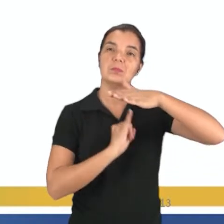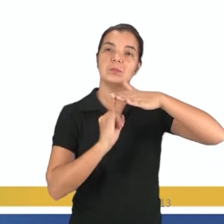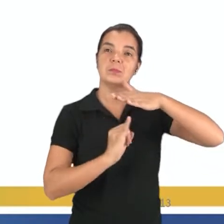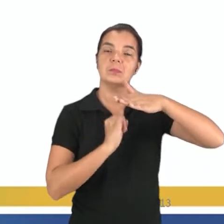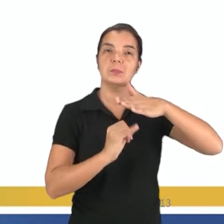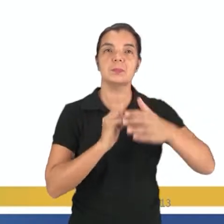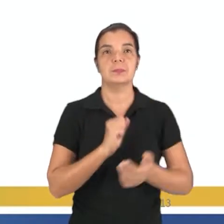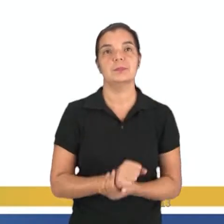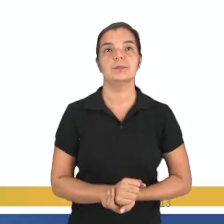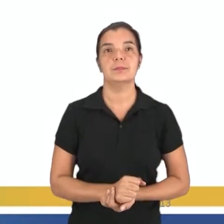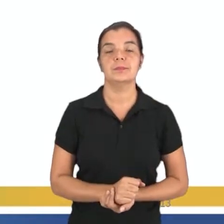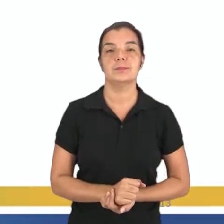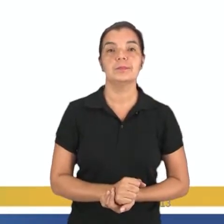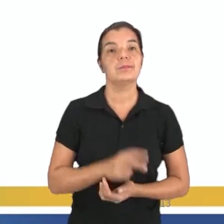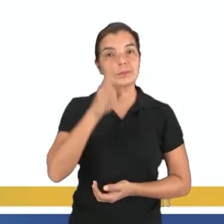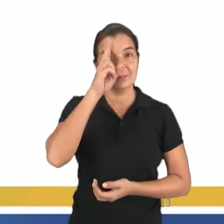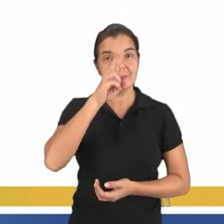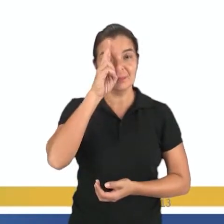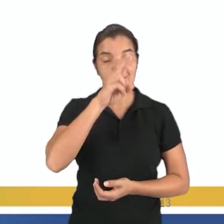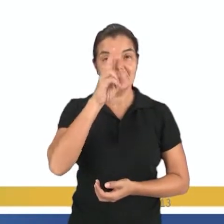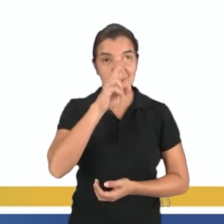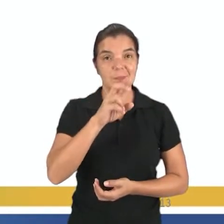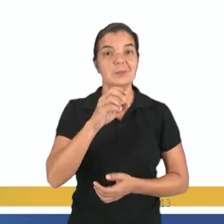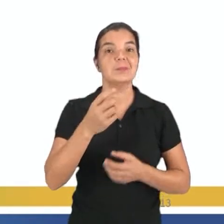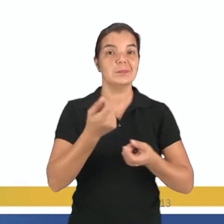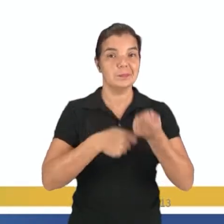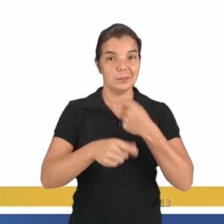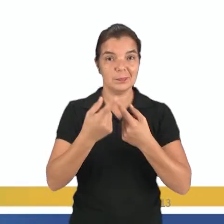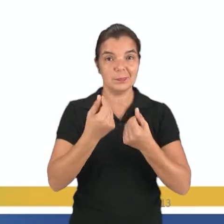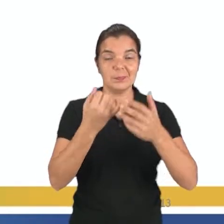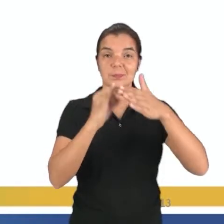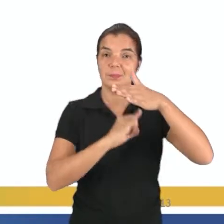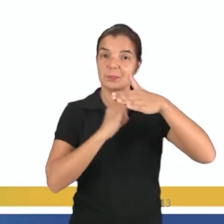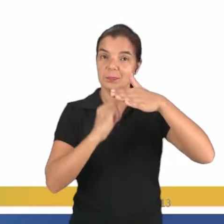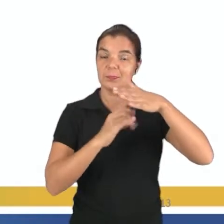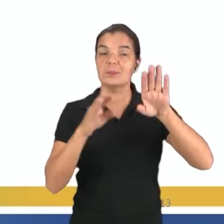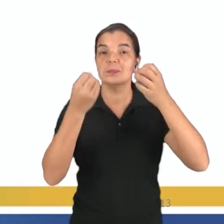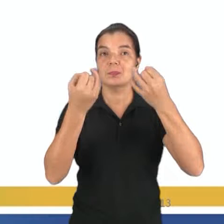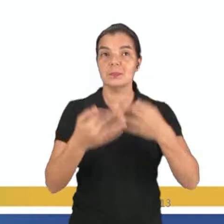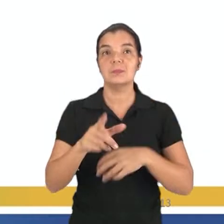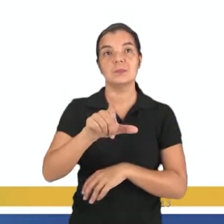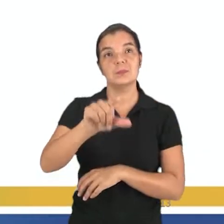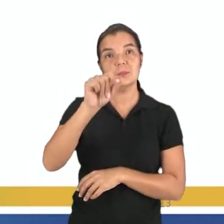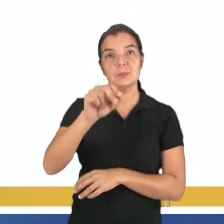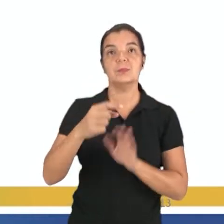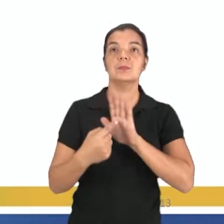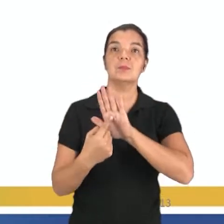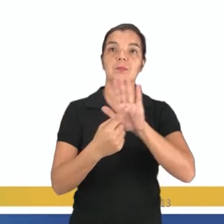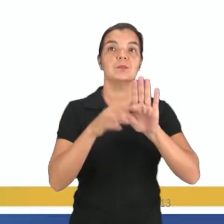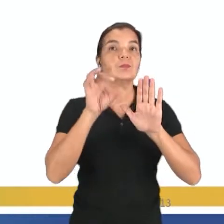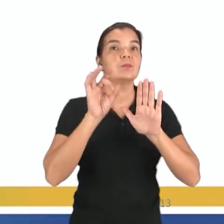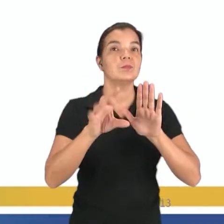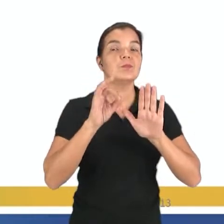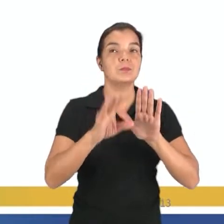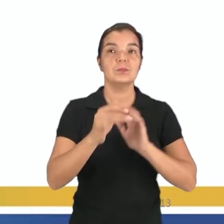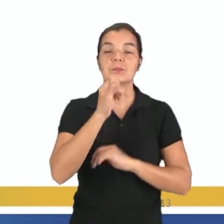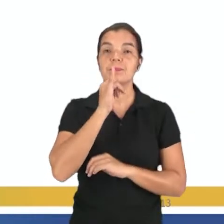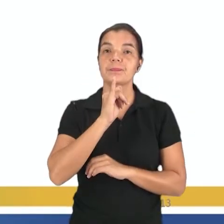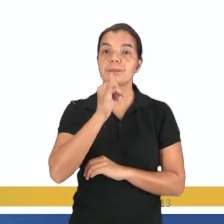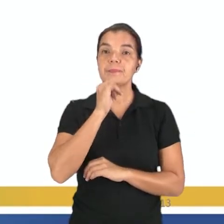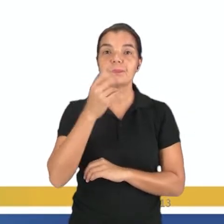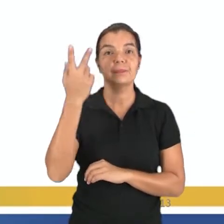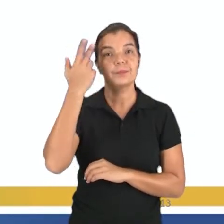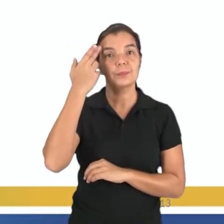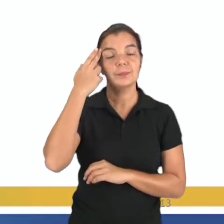na informalidade, lembra? Lembra da economia informal que falamos? Marque a opção que apresenta somente exemplos